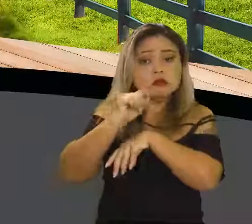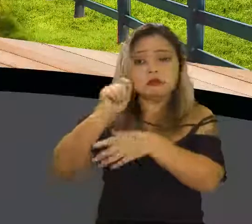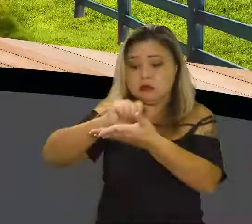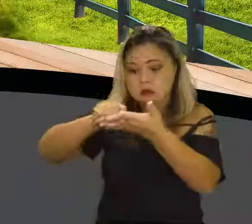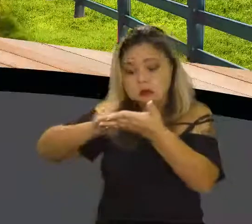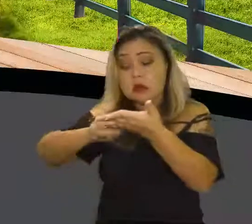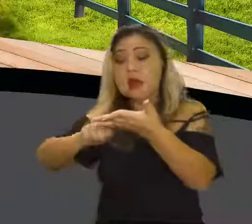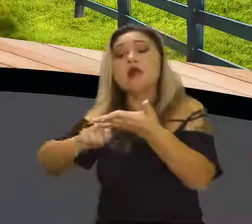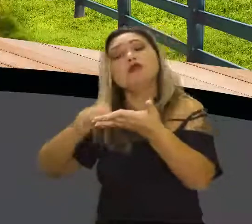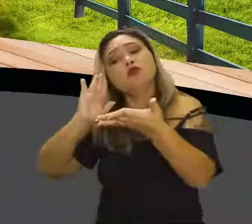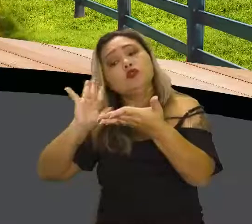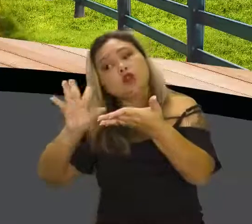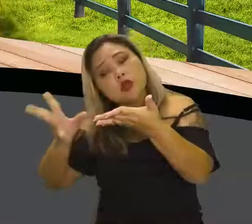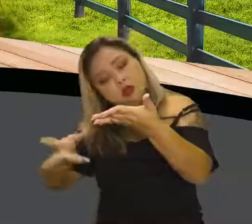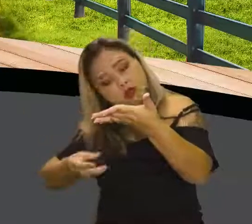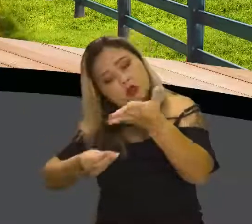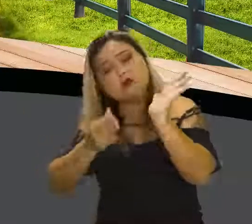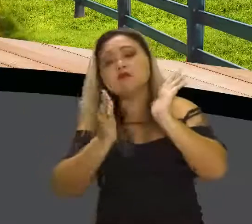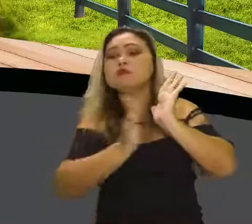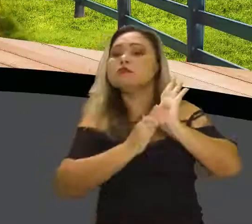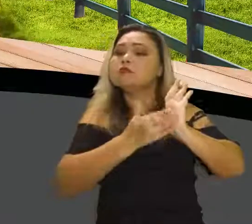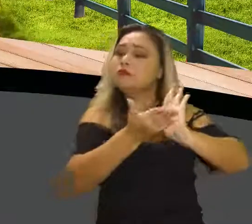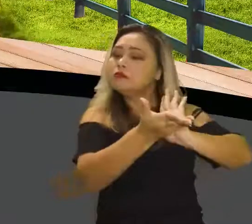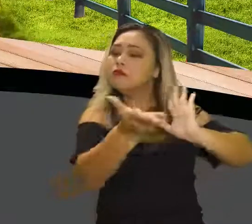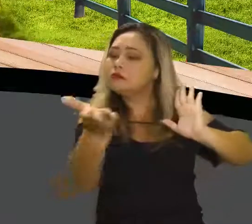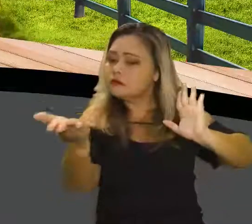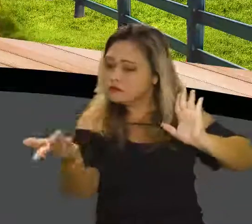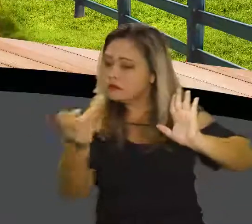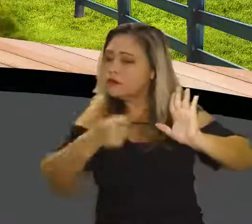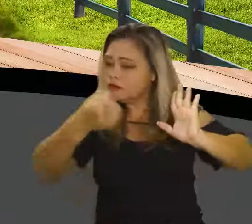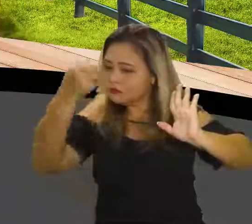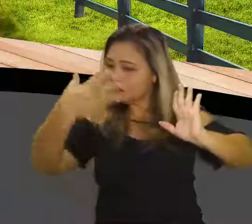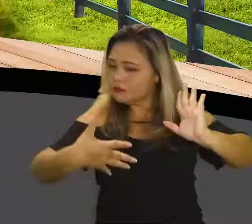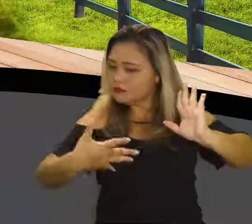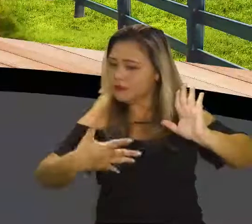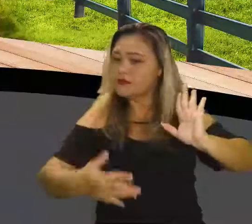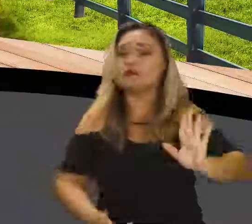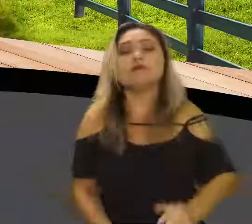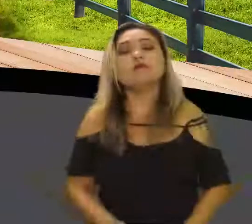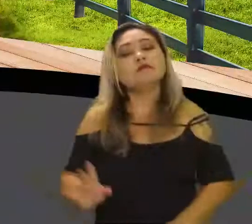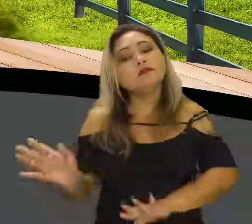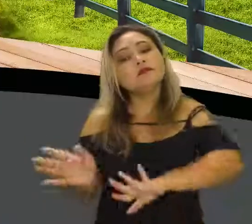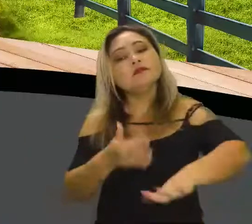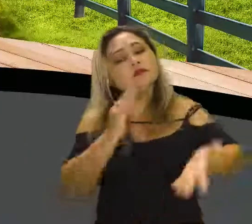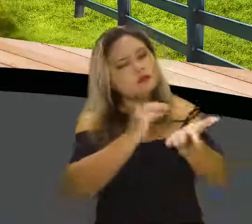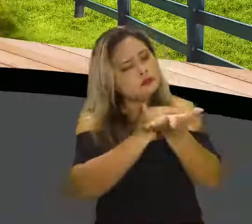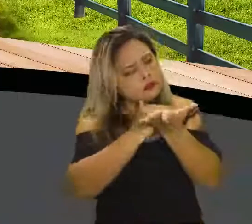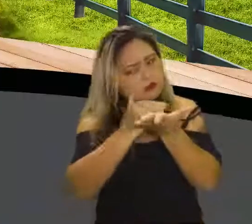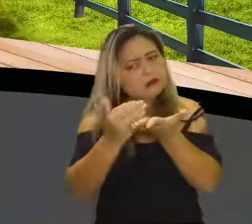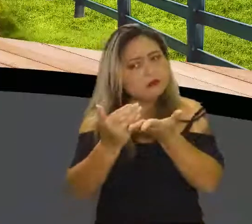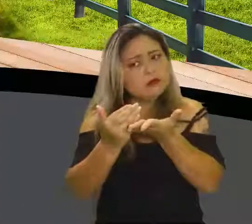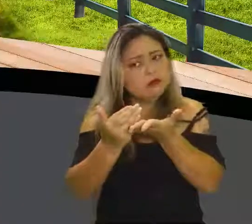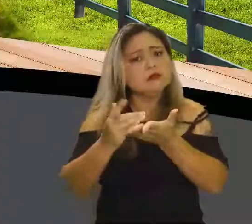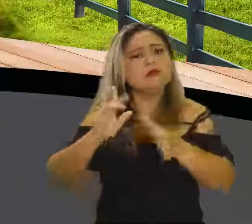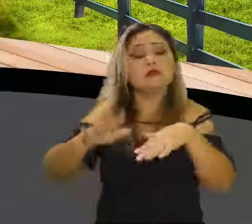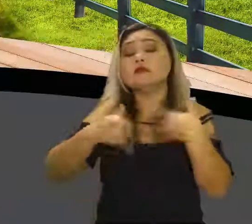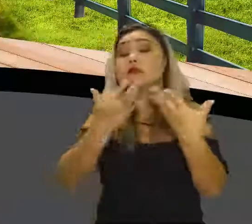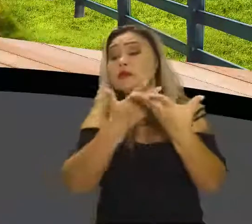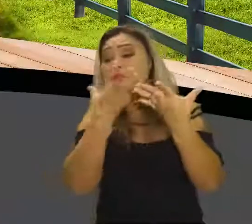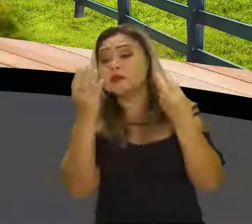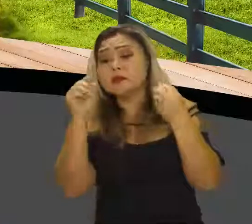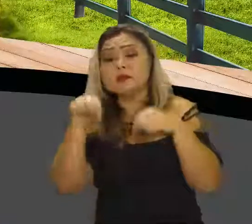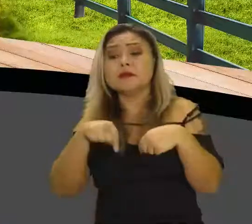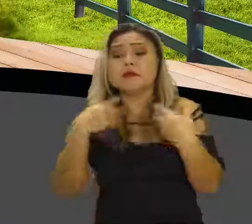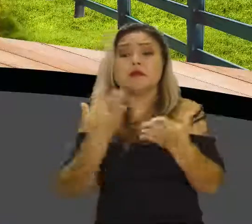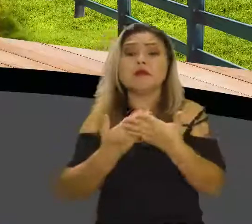isso aqui, eu já trago uma proposta para vocês, tá bom? Vamos começar, Jefferson? Vamos começar, senão eu esqueço que isso aqui